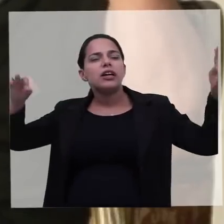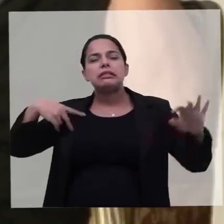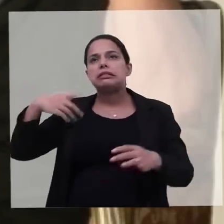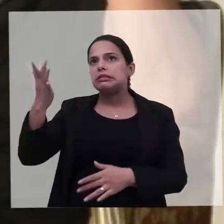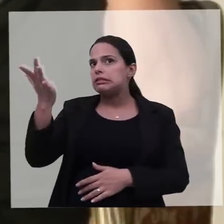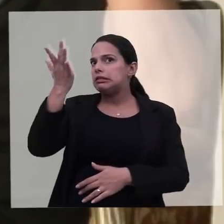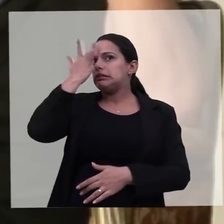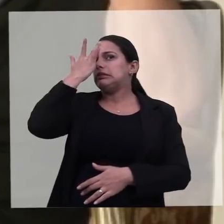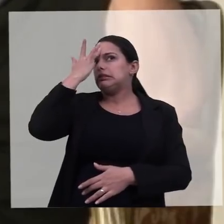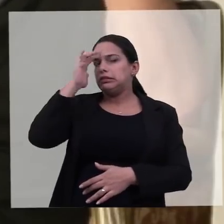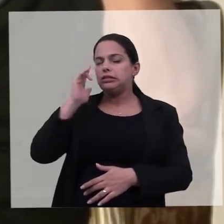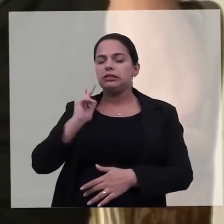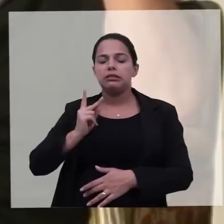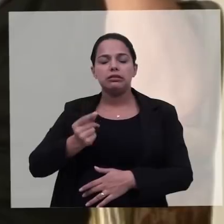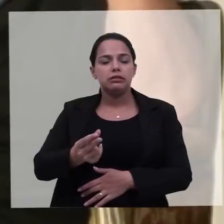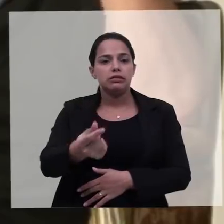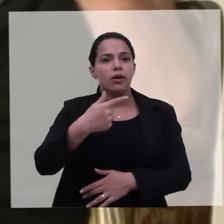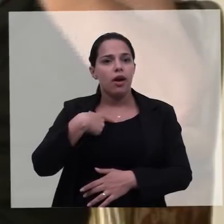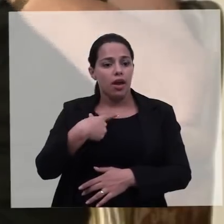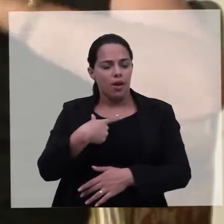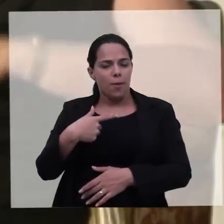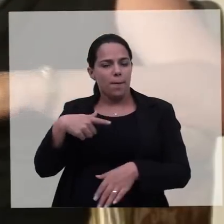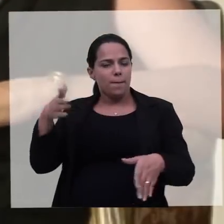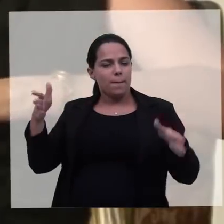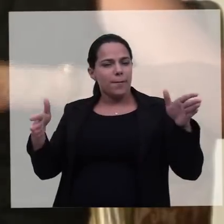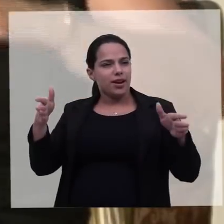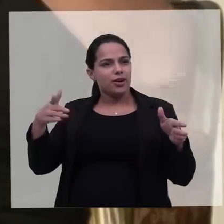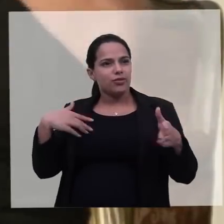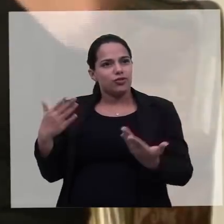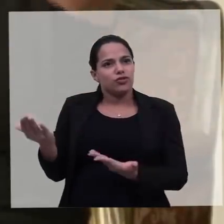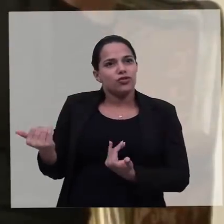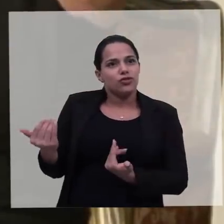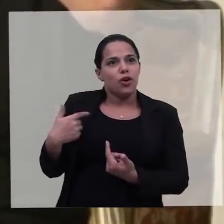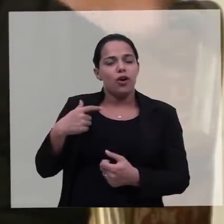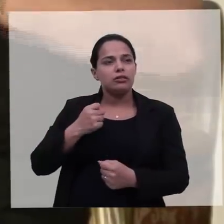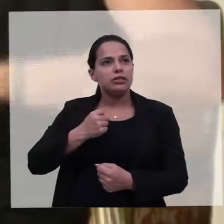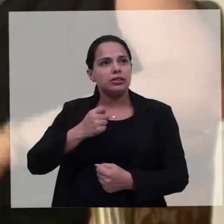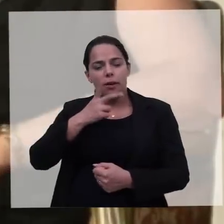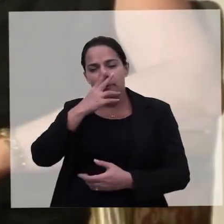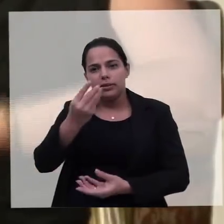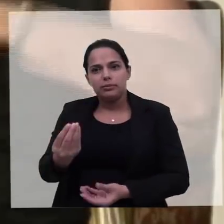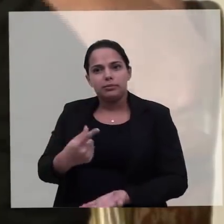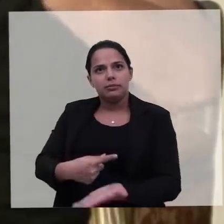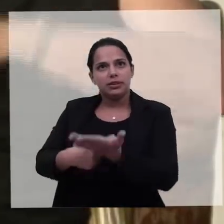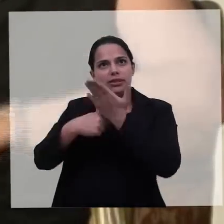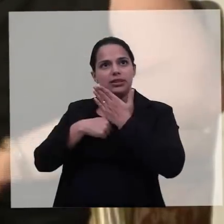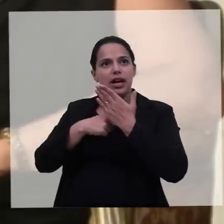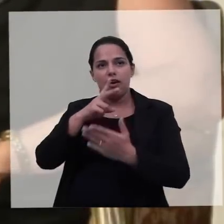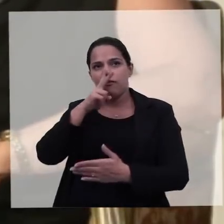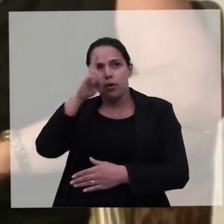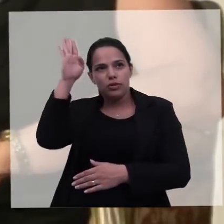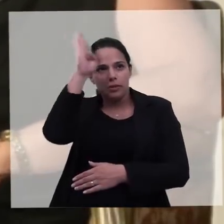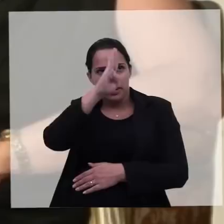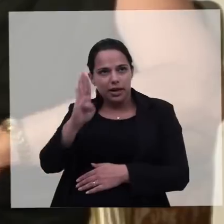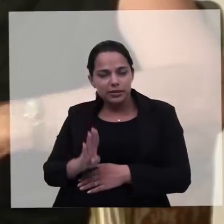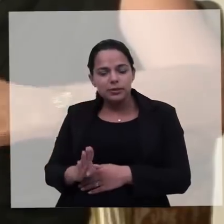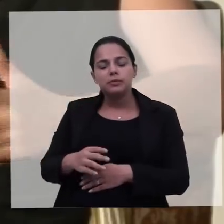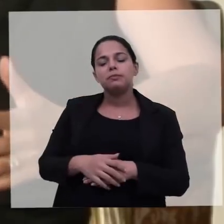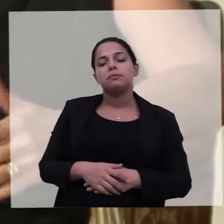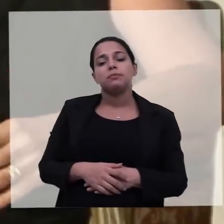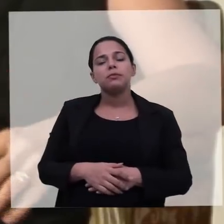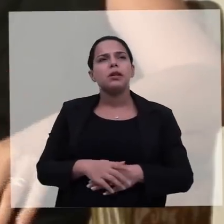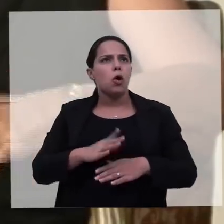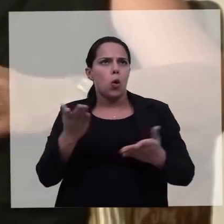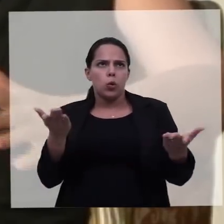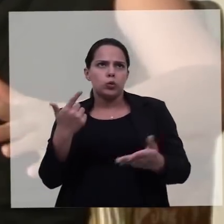que eu nunca esqueci, assim, era: no ardor da juventude, a força do Brasil. Tinha ali na escola, né? Hoje tiraram essa frase. E